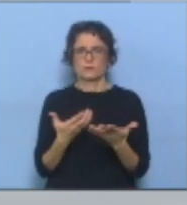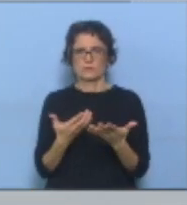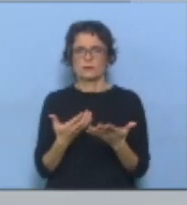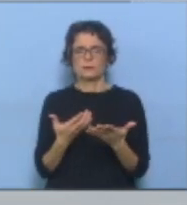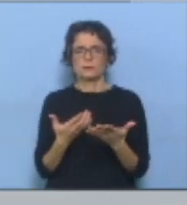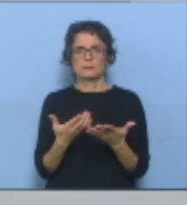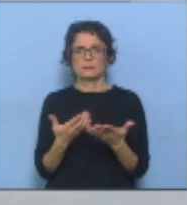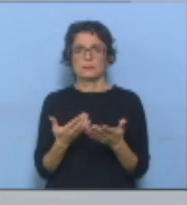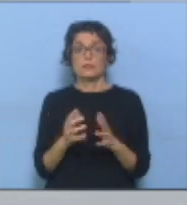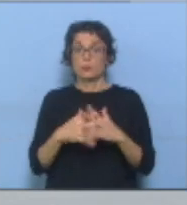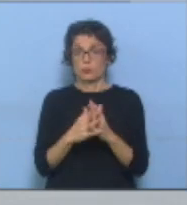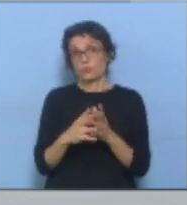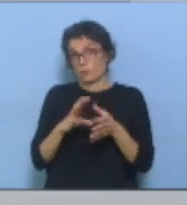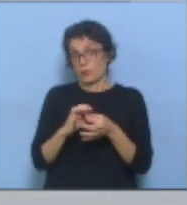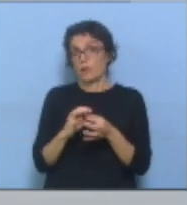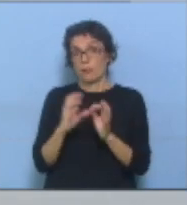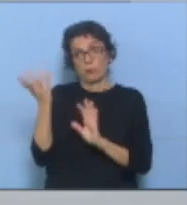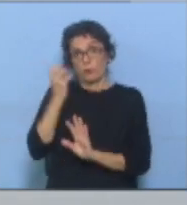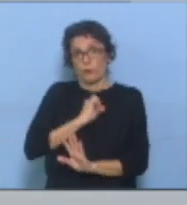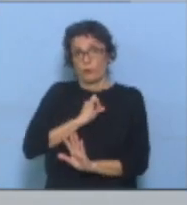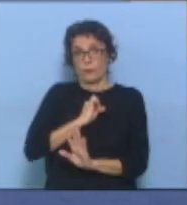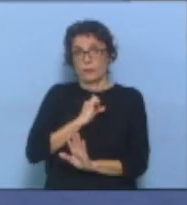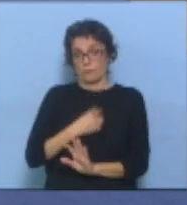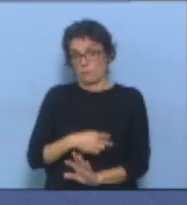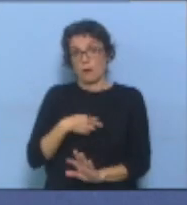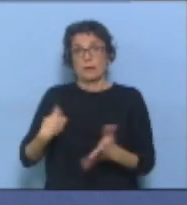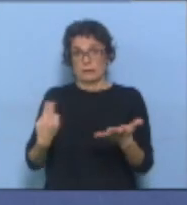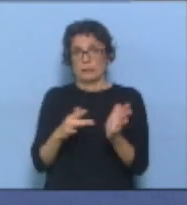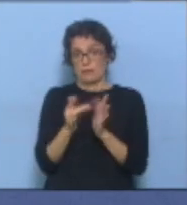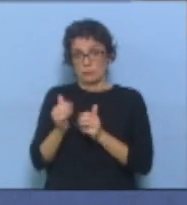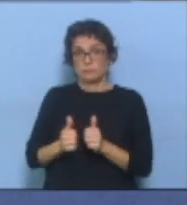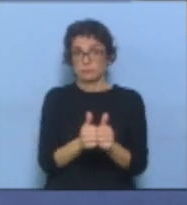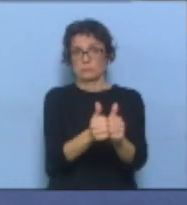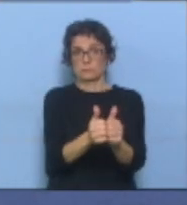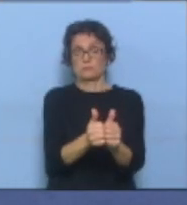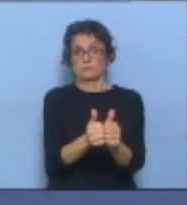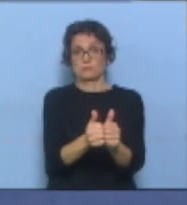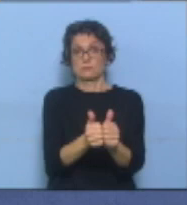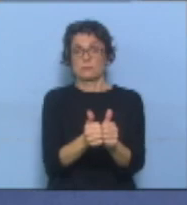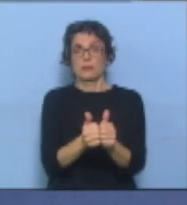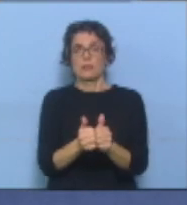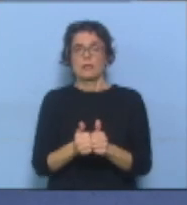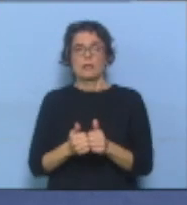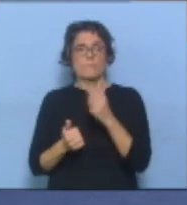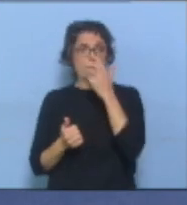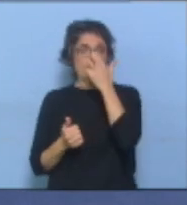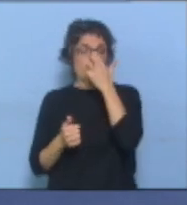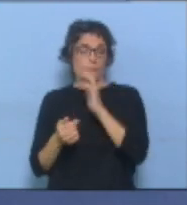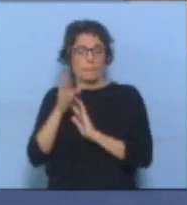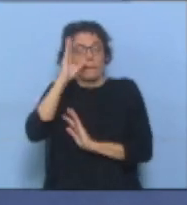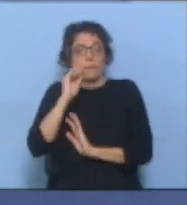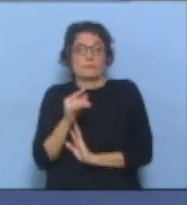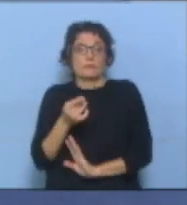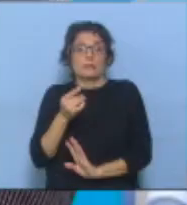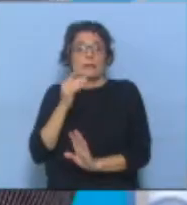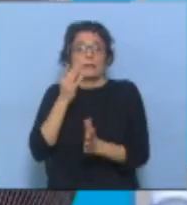à minha cultura, não é? Que é a cristã, em que há imagens, em que há histórias, em que há dramas que nos fazem também reinventar esse